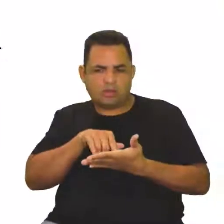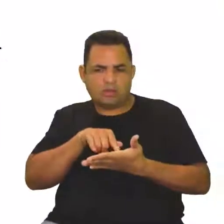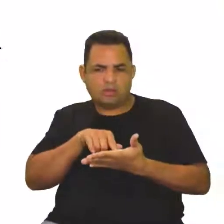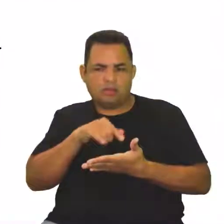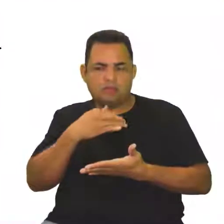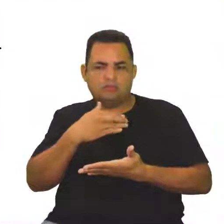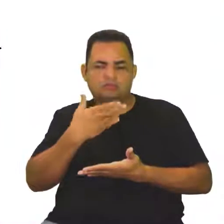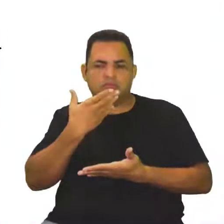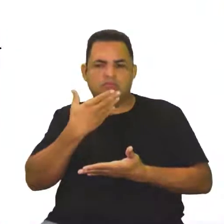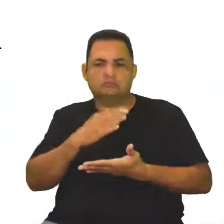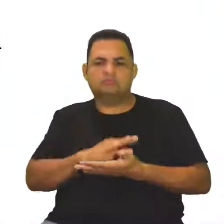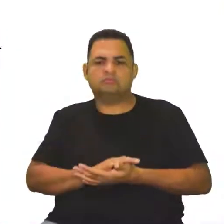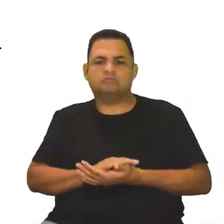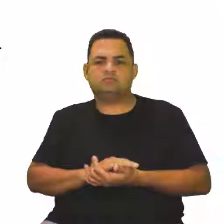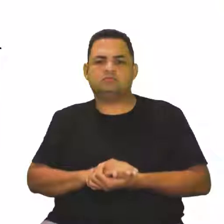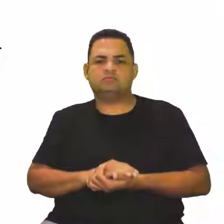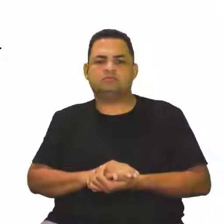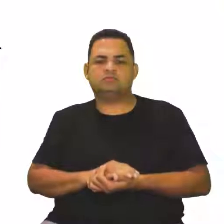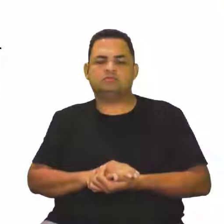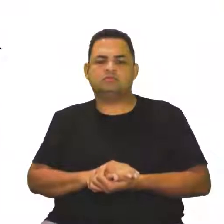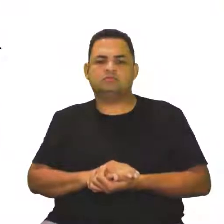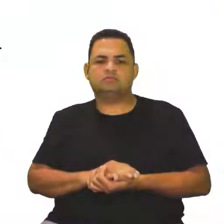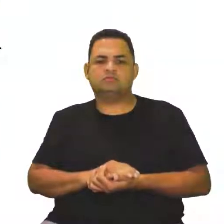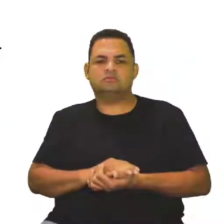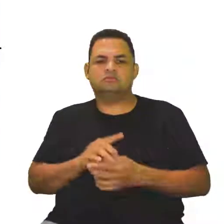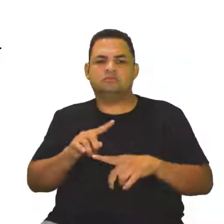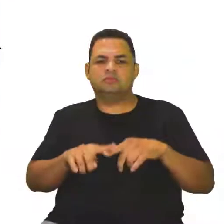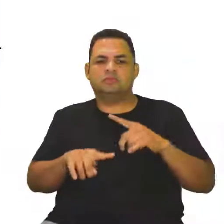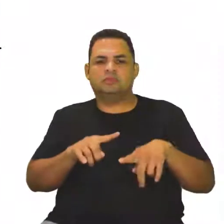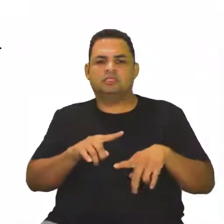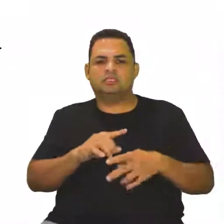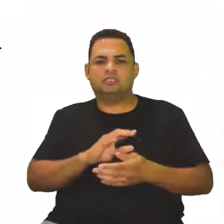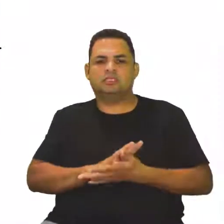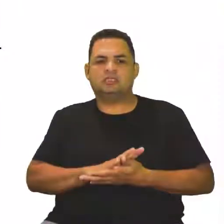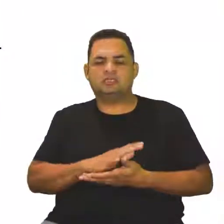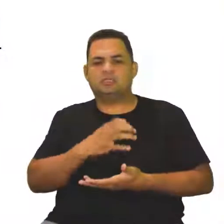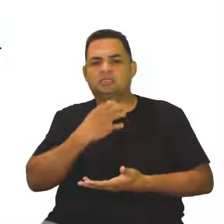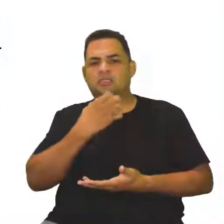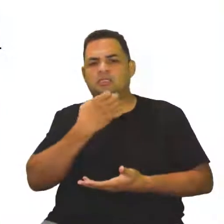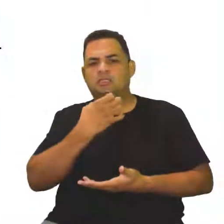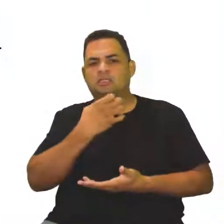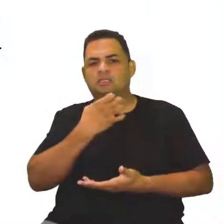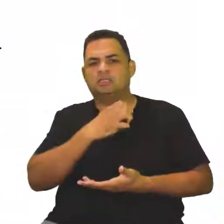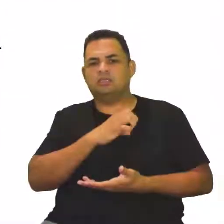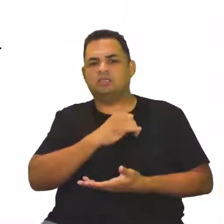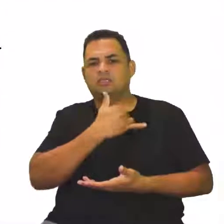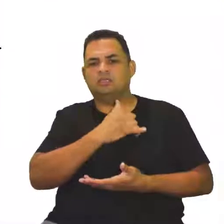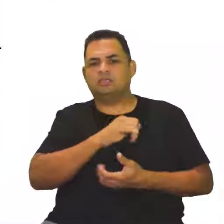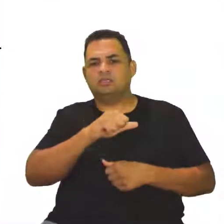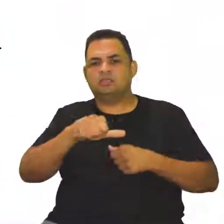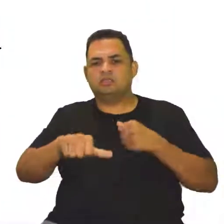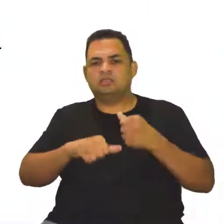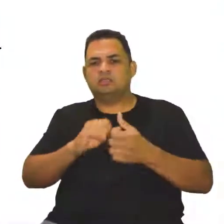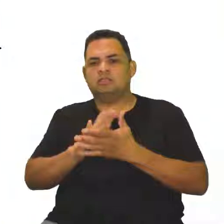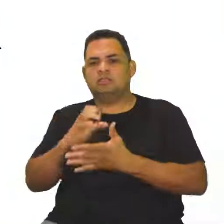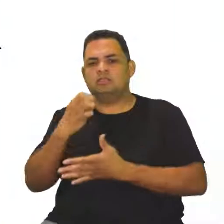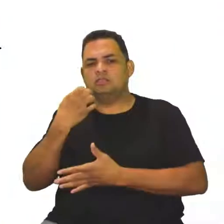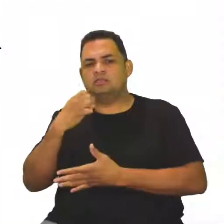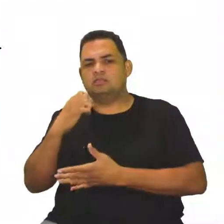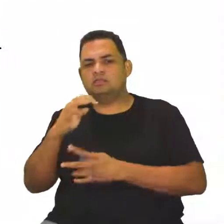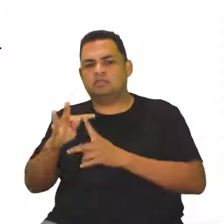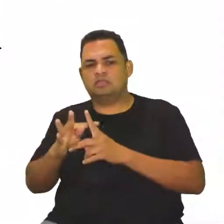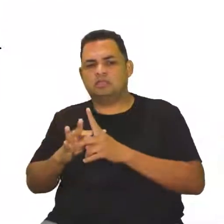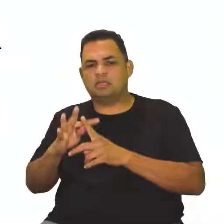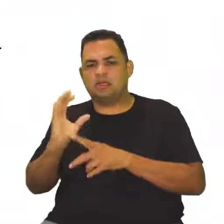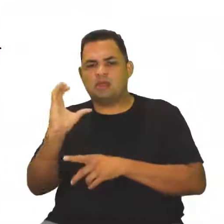esse resistor, ele faz isso, tá bom? Ele é um dispositivo aí para transformar a energia elétrica em energia térmica, tá bom?